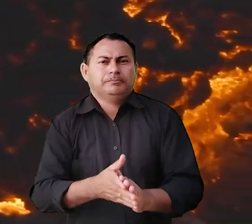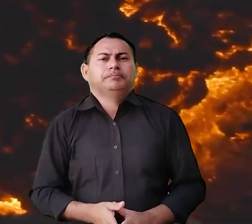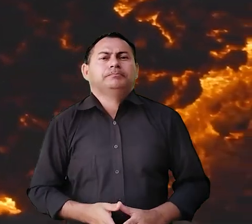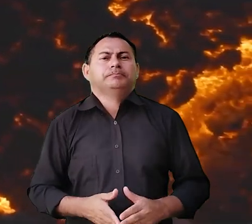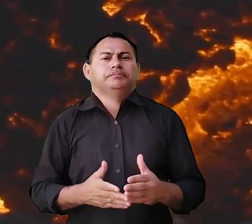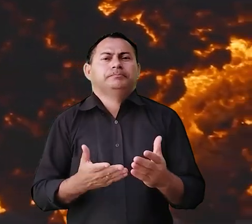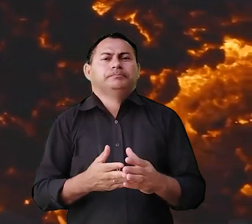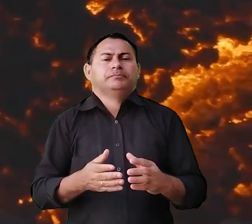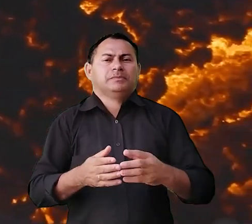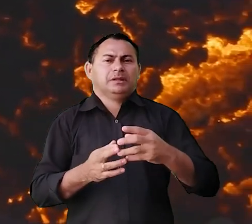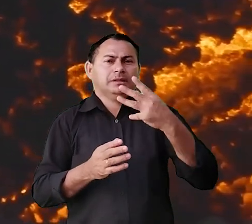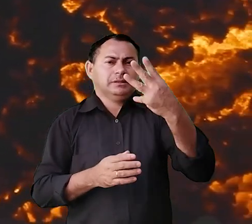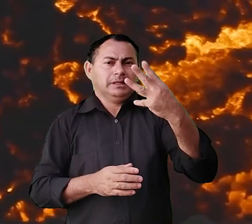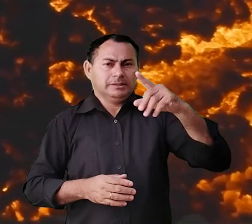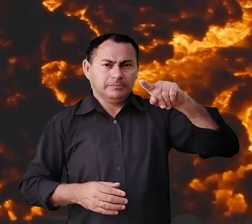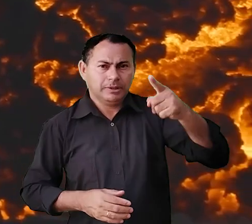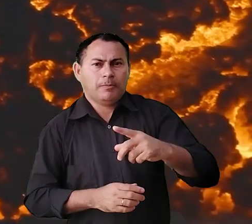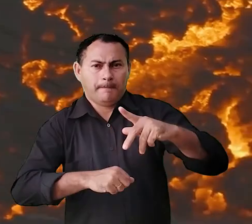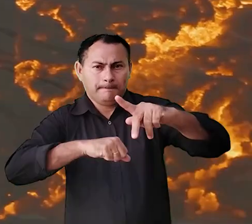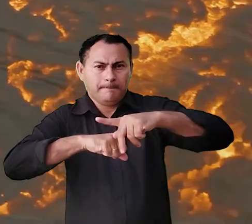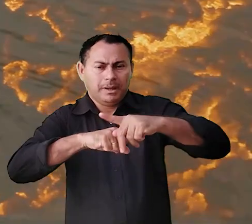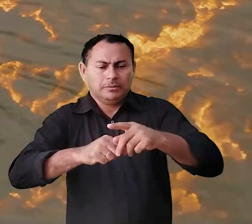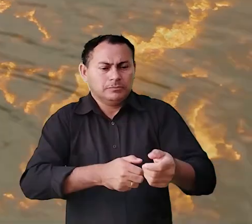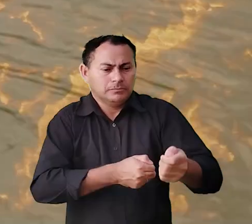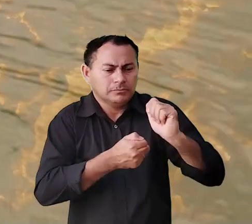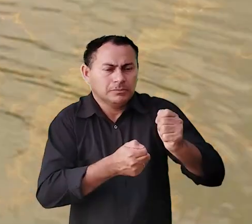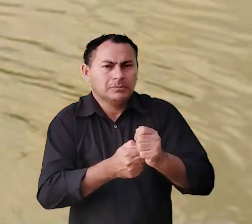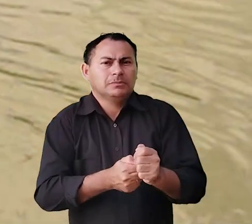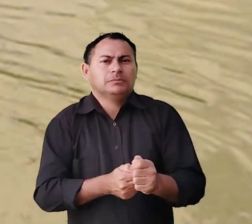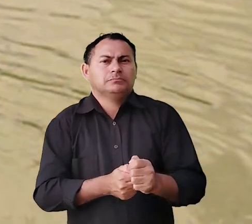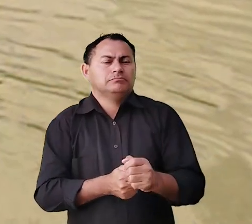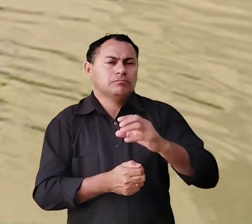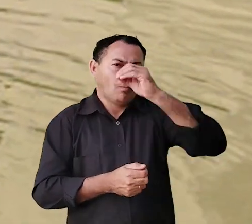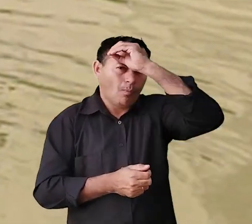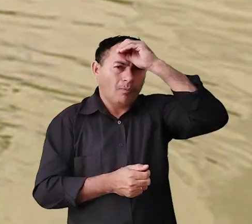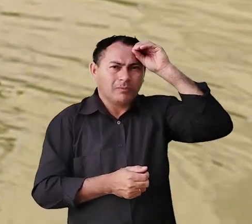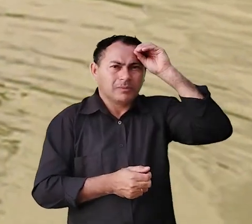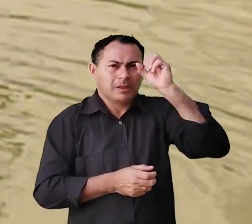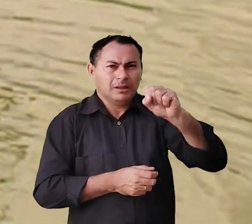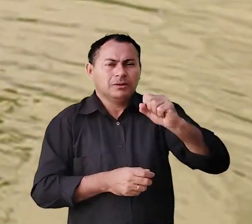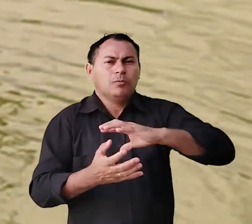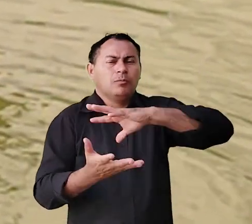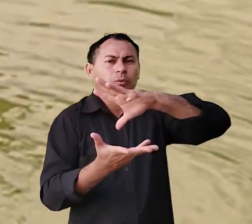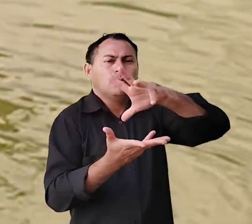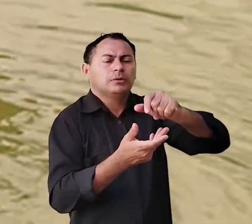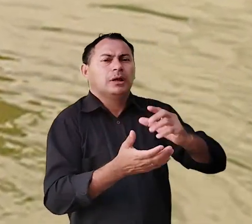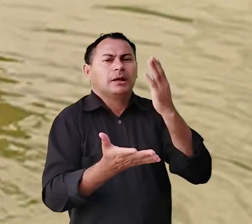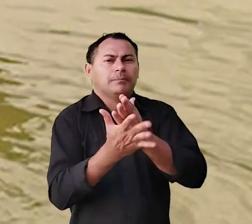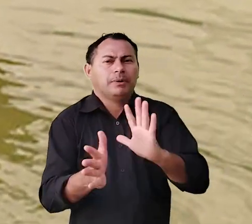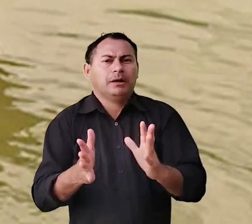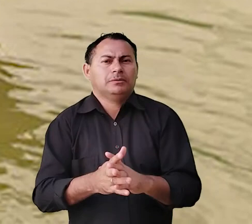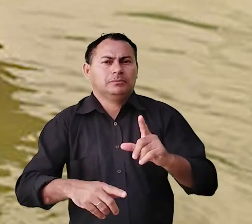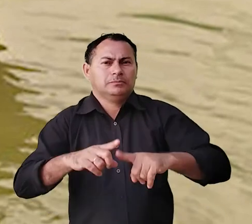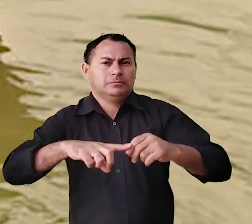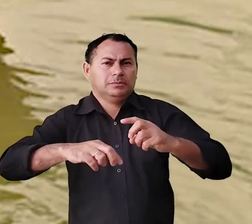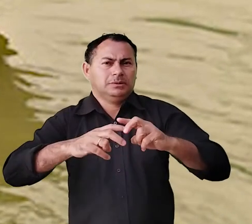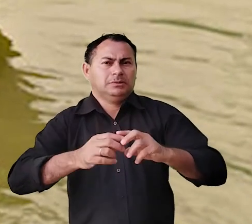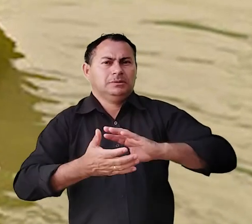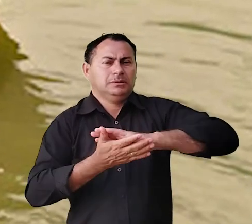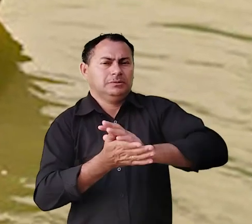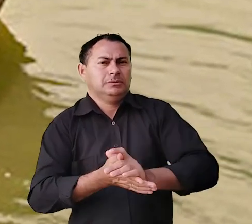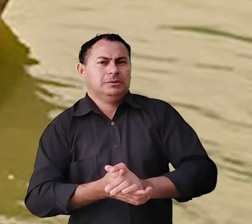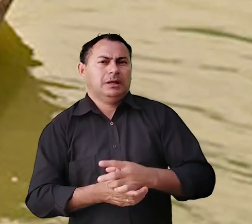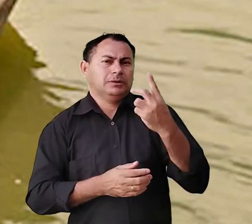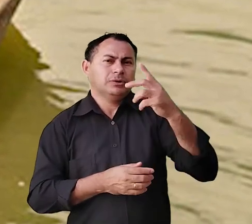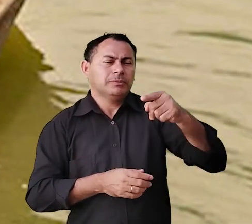caminho. Há 3.000 anos, Pedro, um pescador analfabeto, disse que é assim que o mundo vai acabar. Os elementos